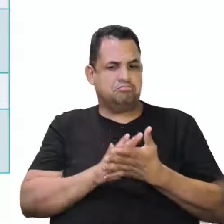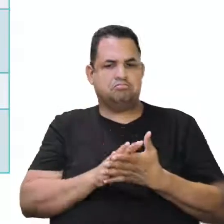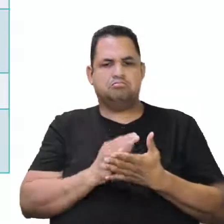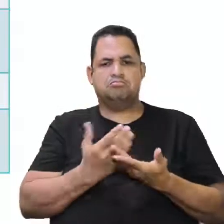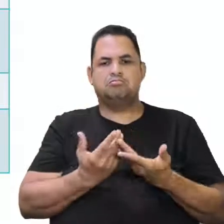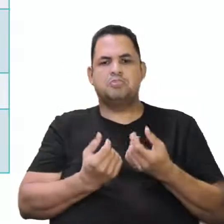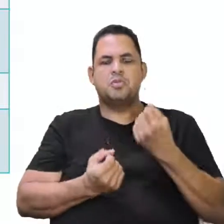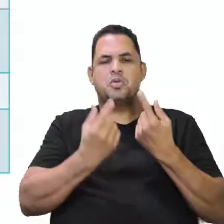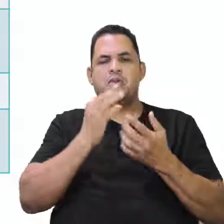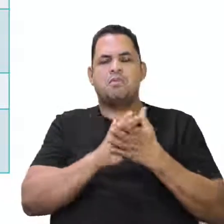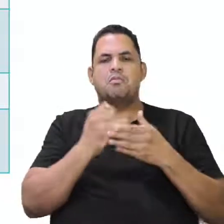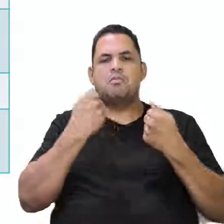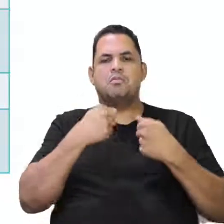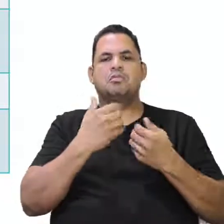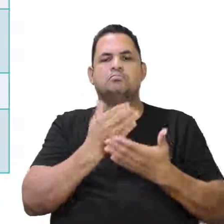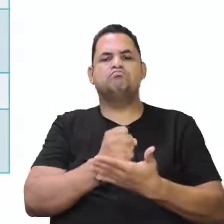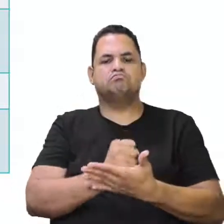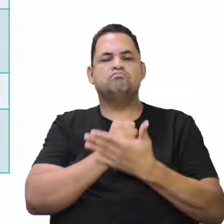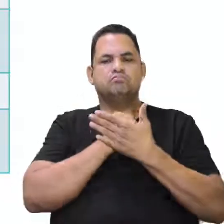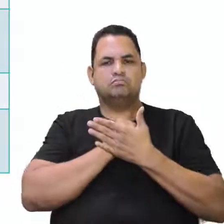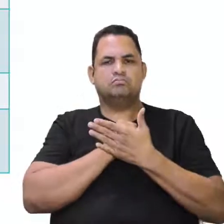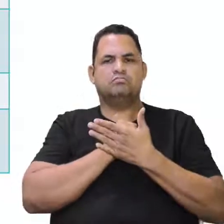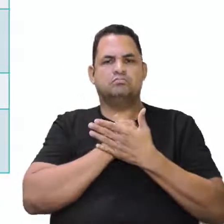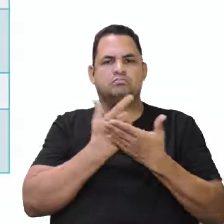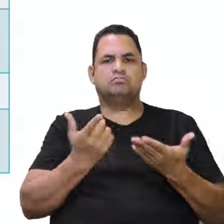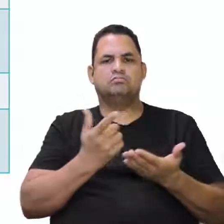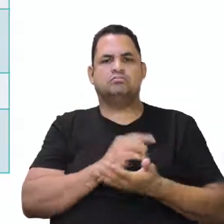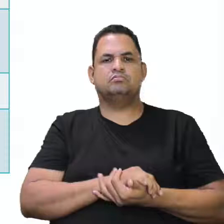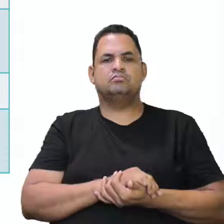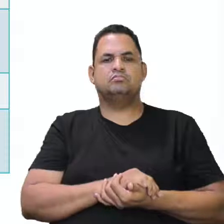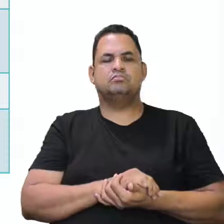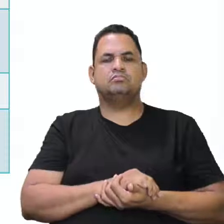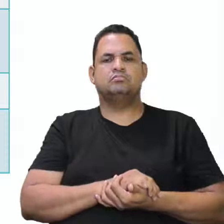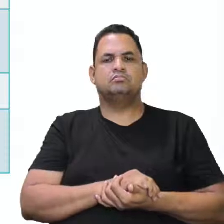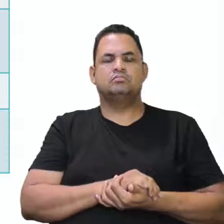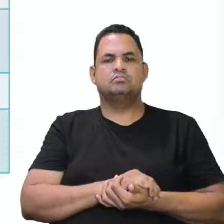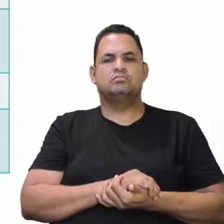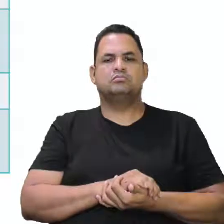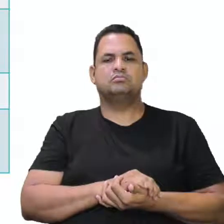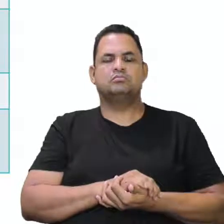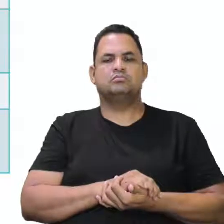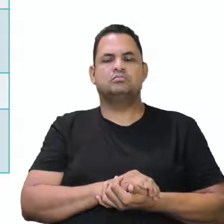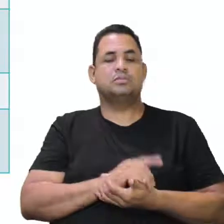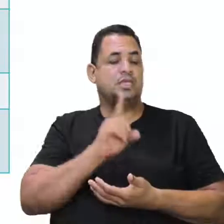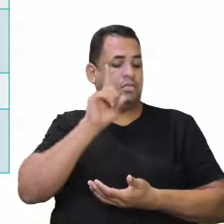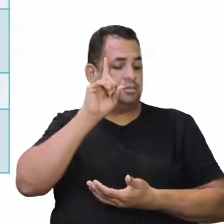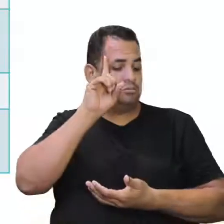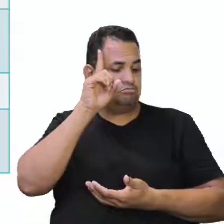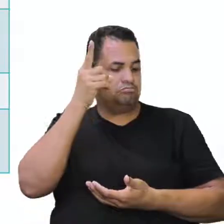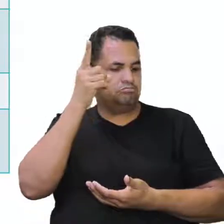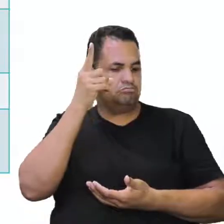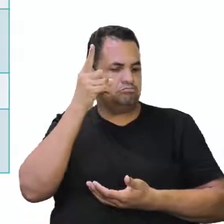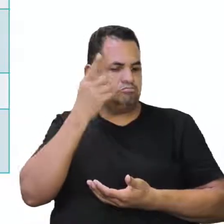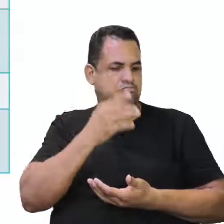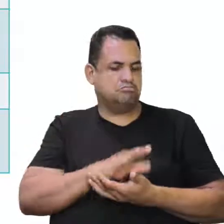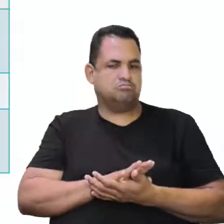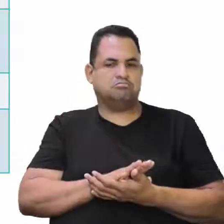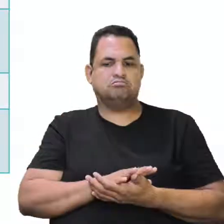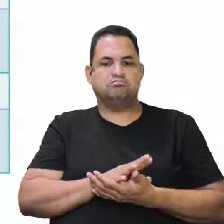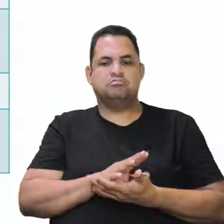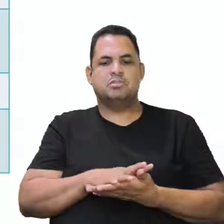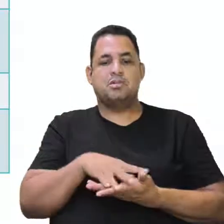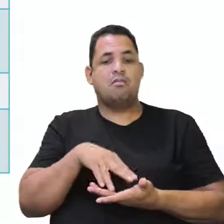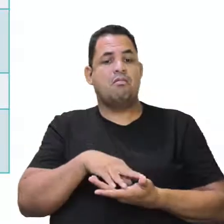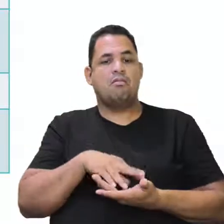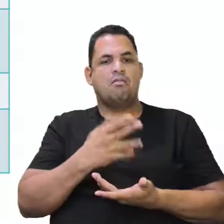Aqui eu estou pedindo uma ajuda, oferecendo a ideia de alguém me ajudar. Can